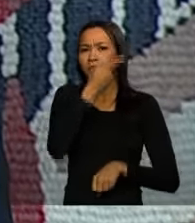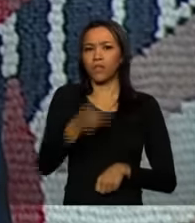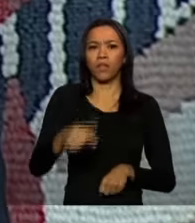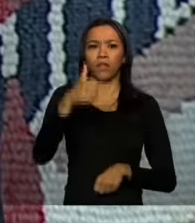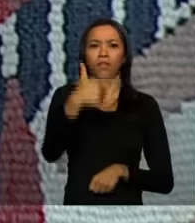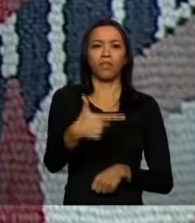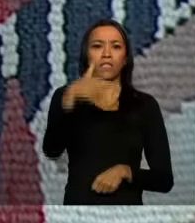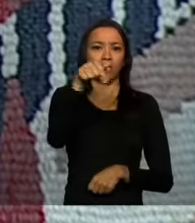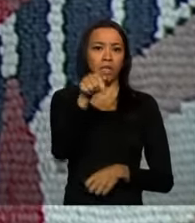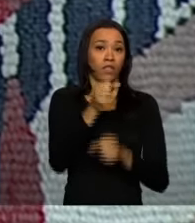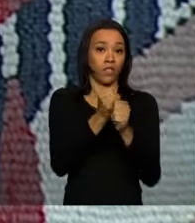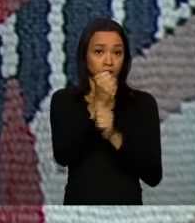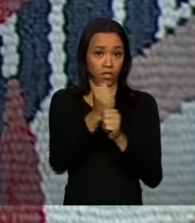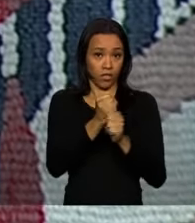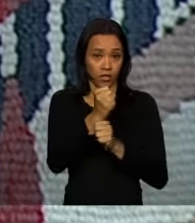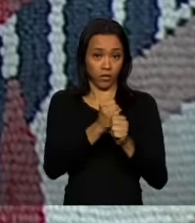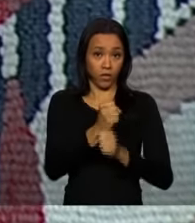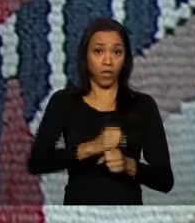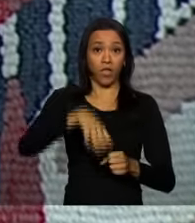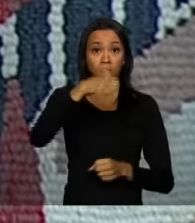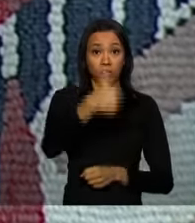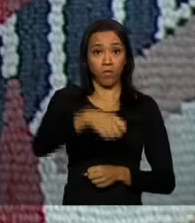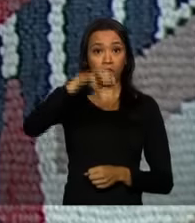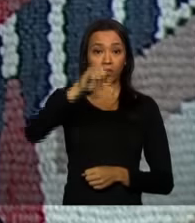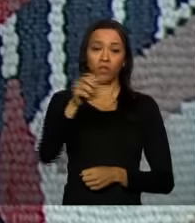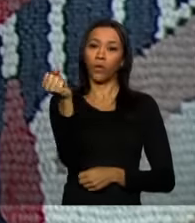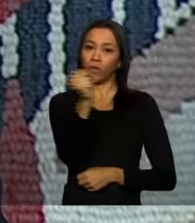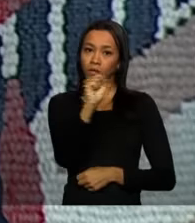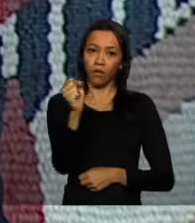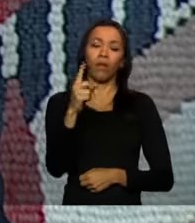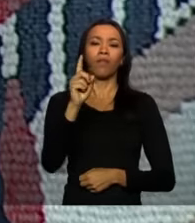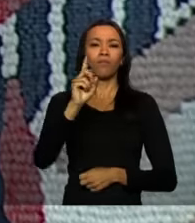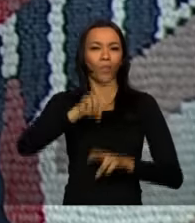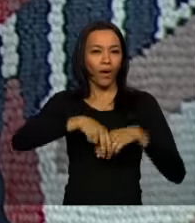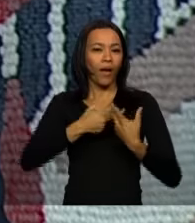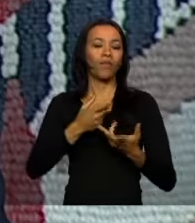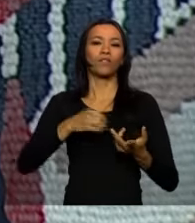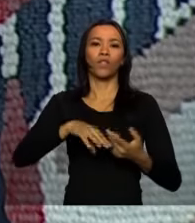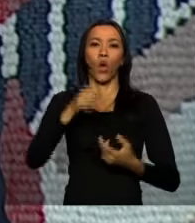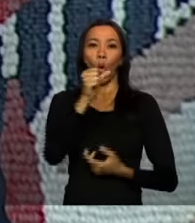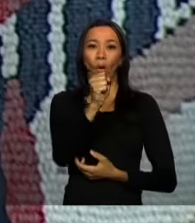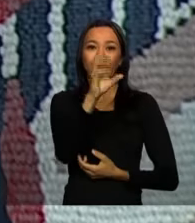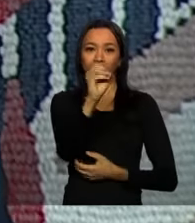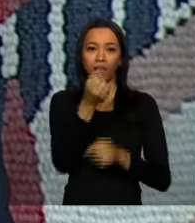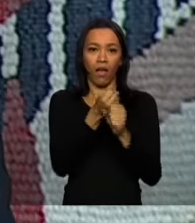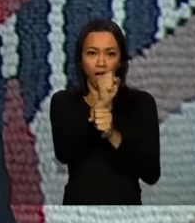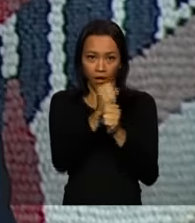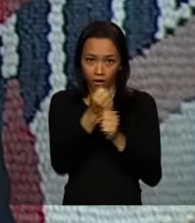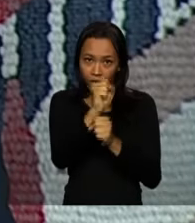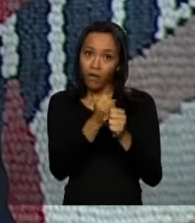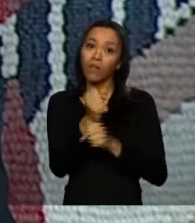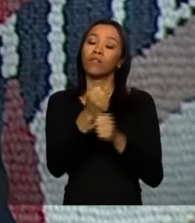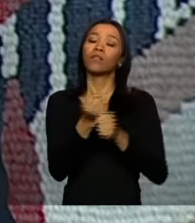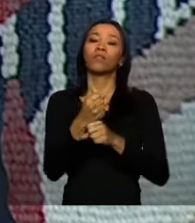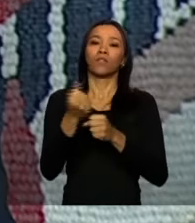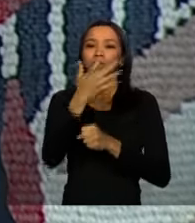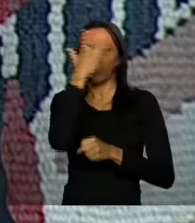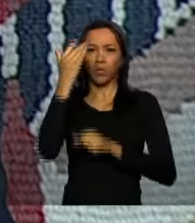a este país, em 1988, por ocasião dos 80 anos da imigração japonesa ao Brasil.